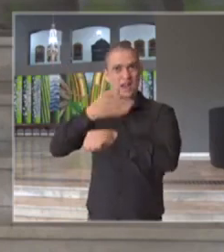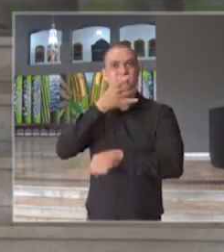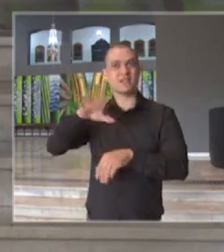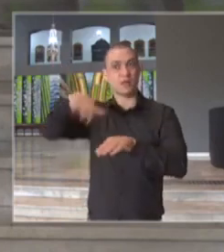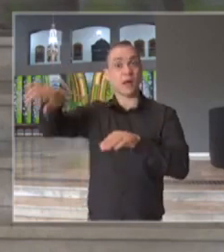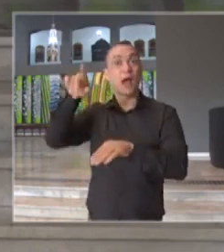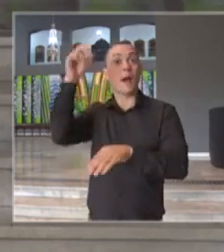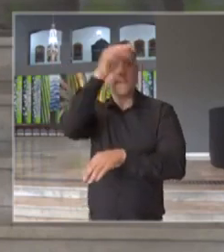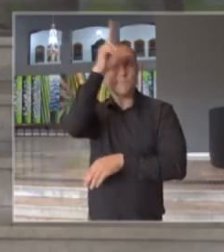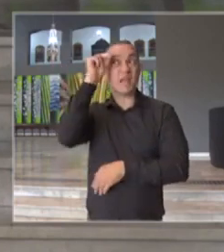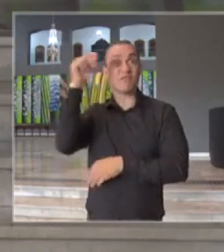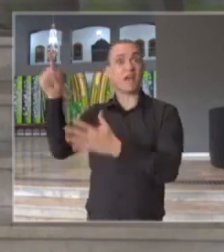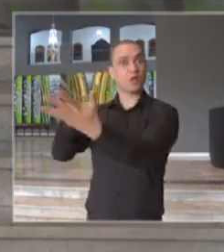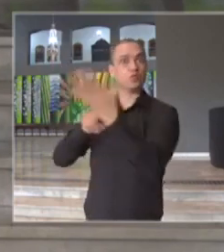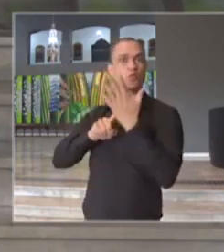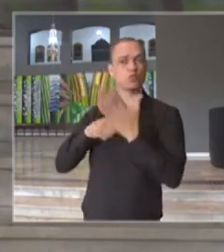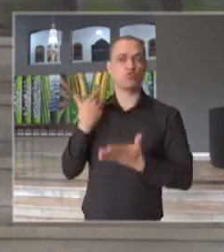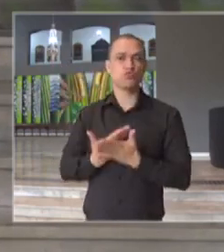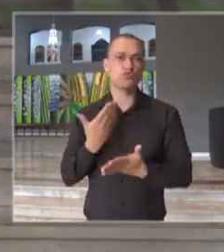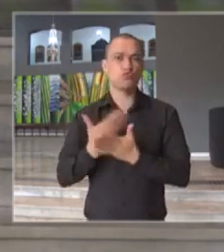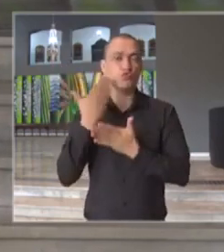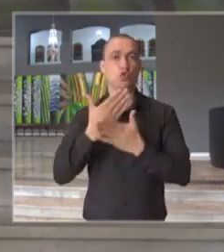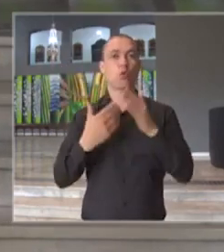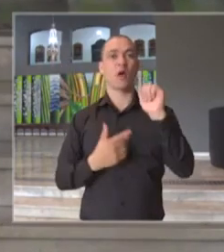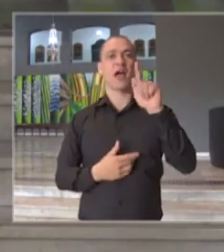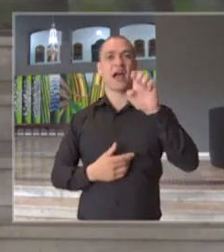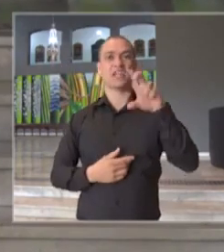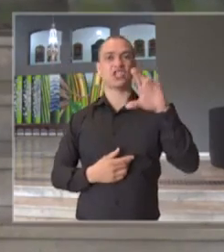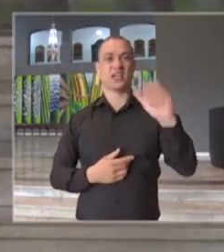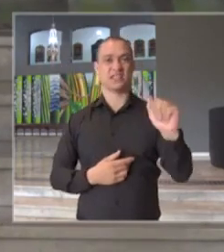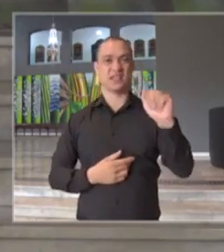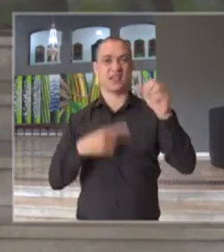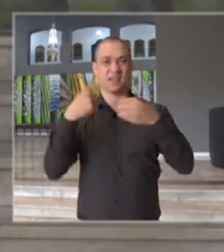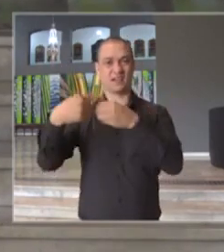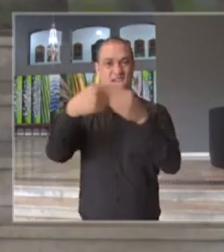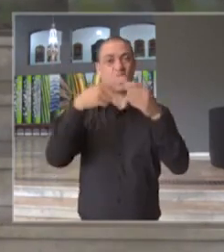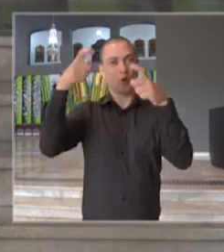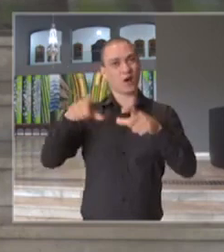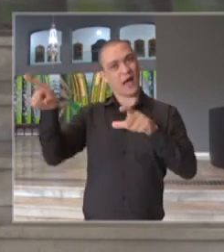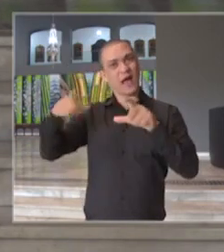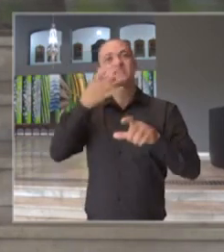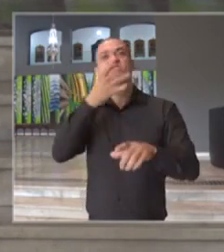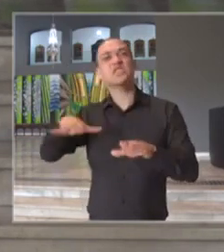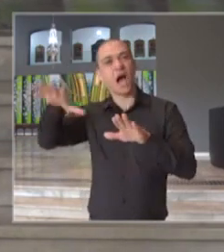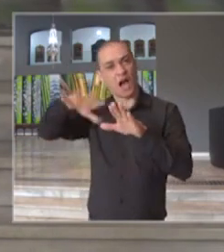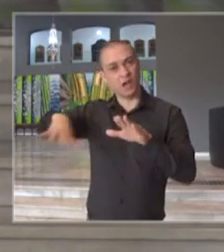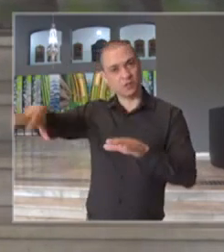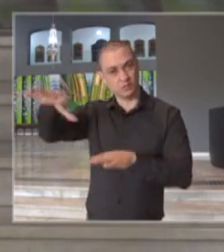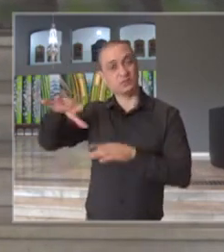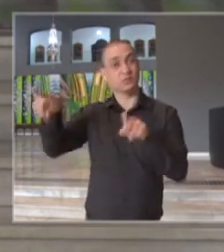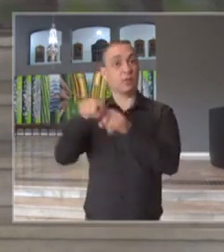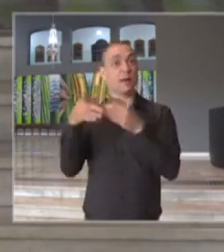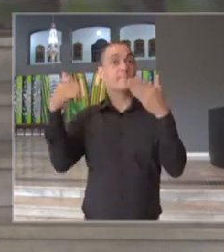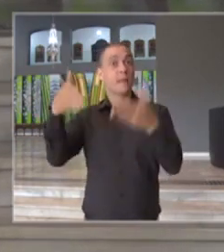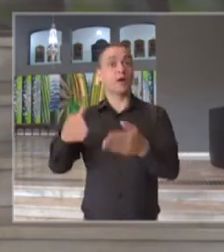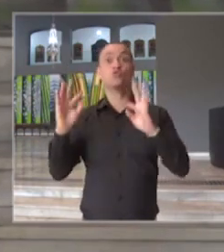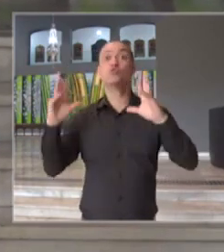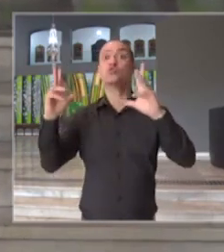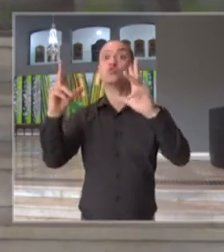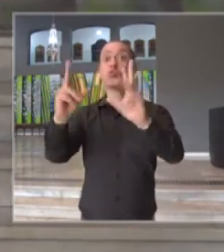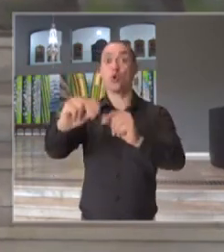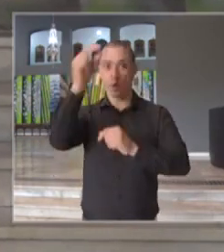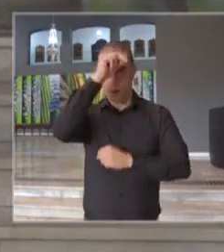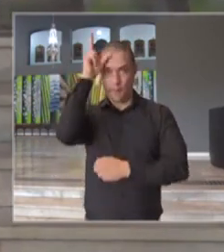prefeitos, através de um estudo da Agência Metropolitana da Baixada Santista, com a participação de todos